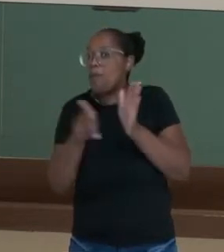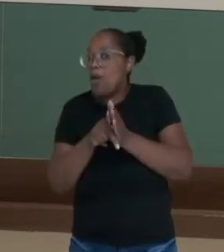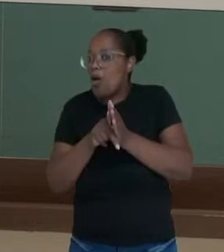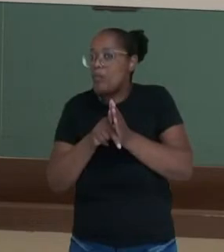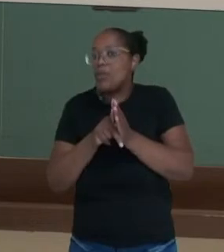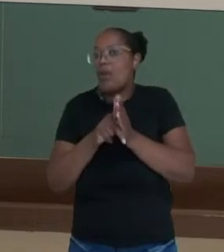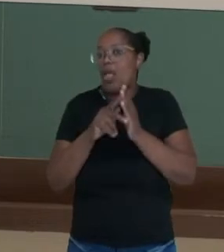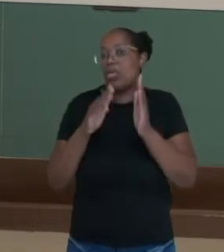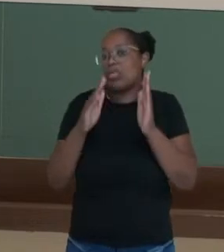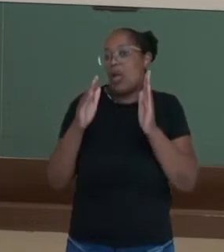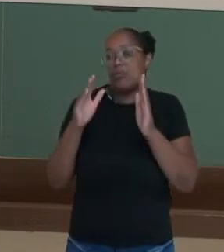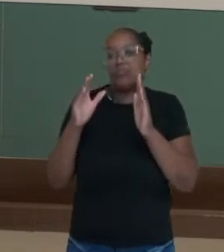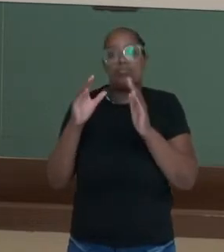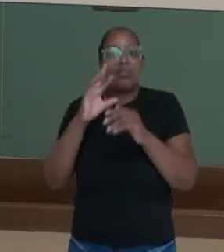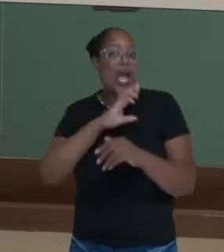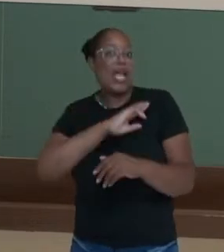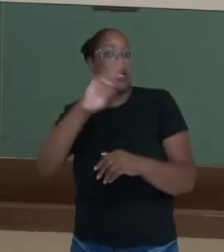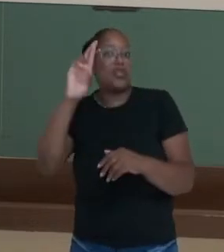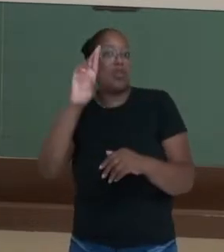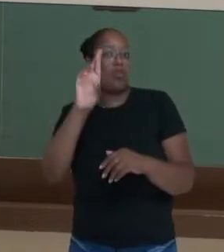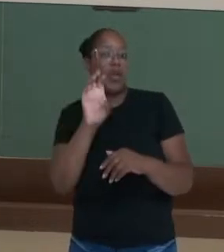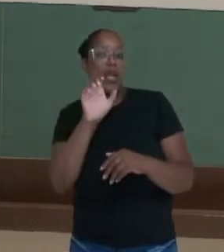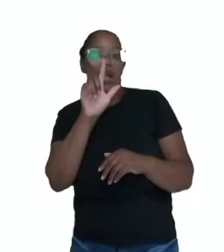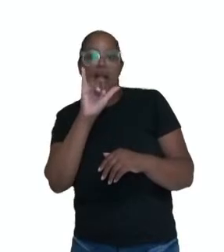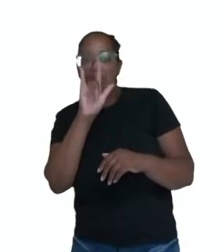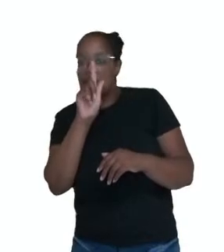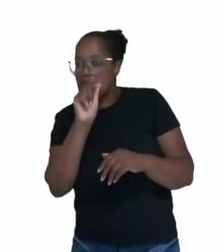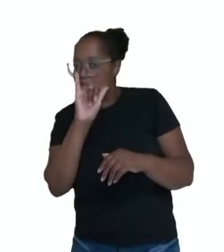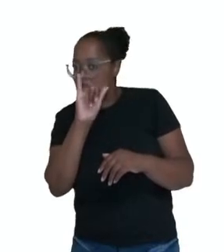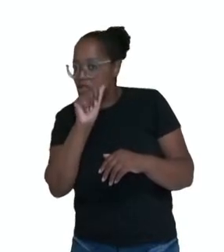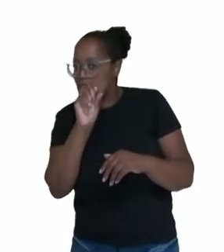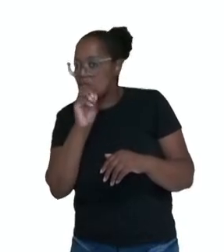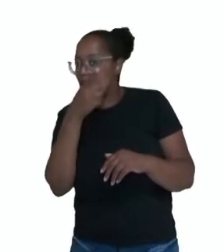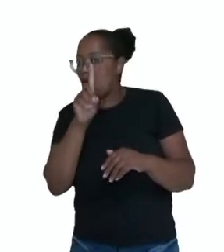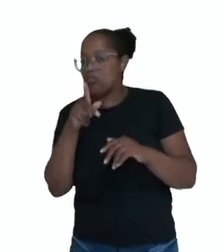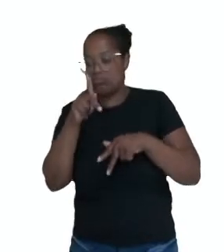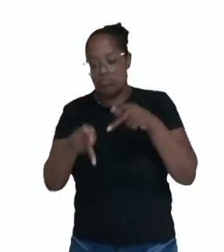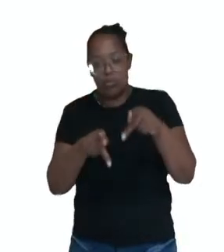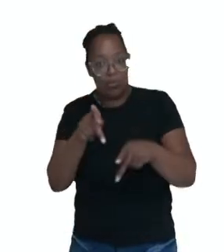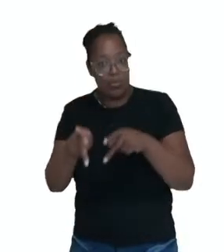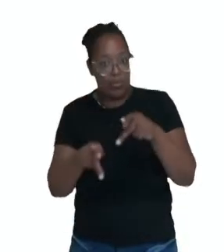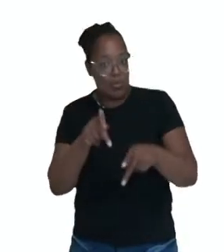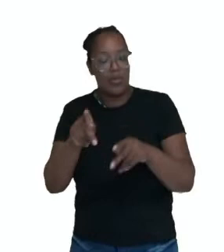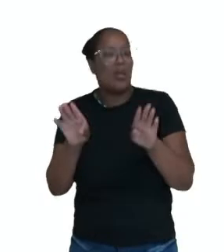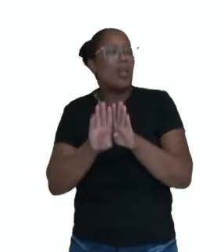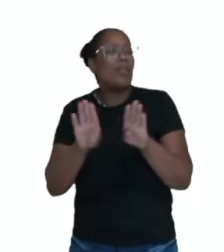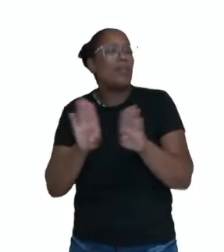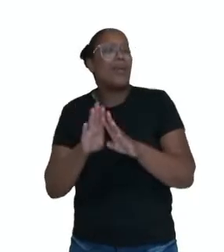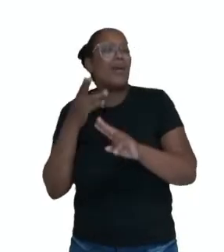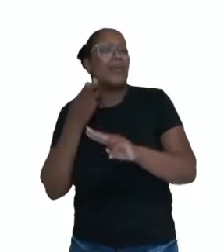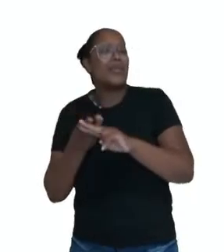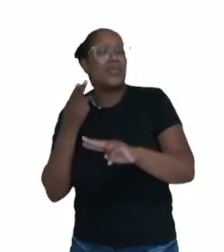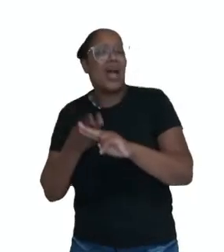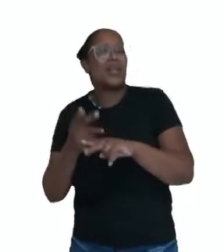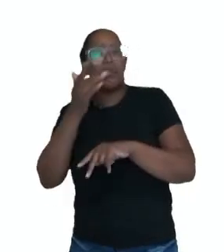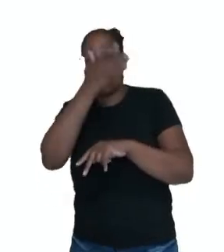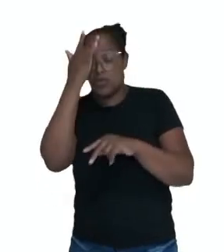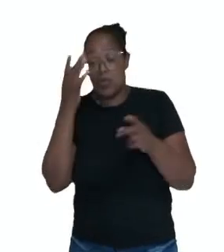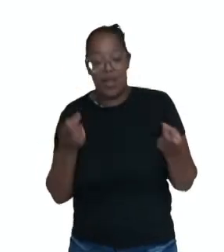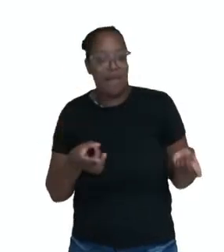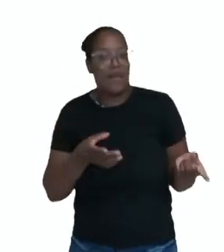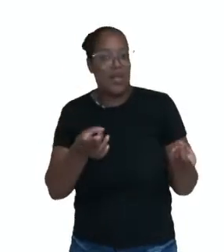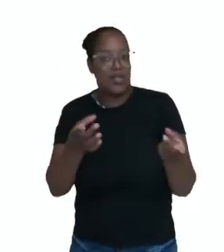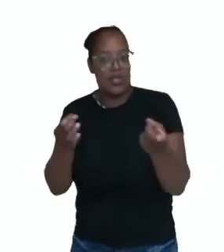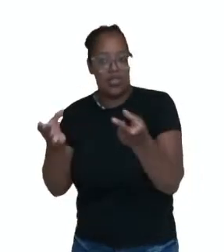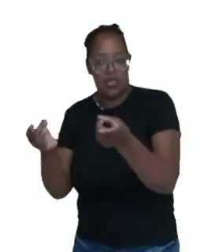estava ligado à religião do povo, mas ele também era utilizado por vendedores ambulantes, como forma